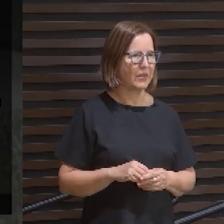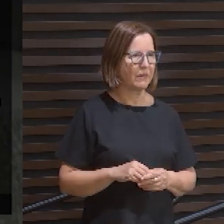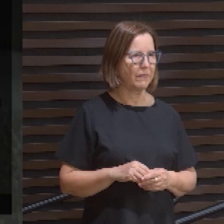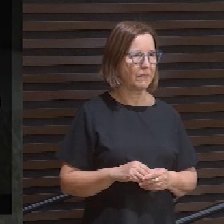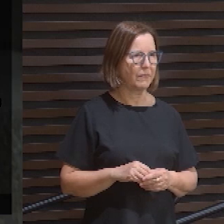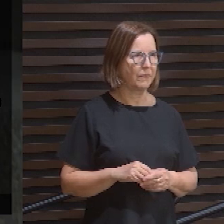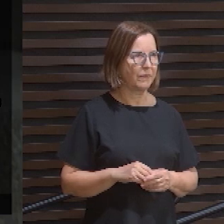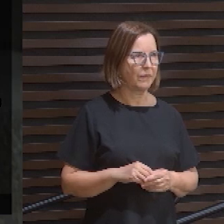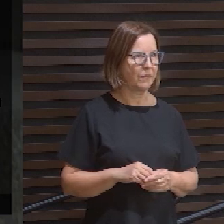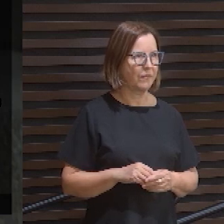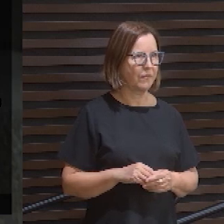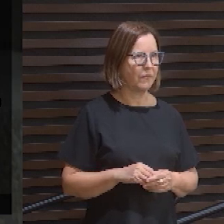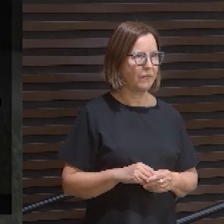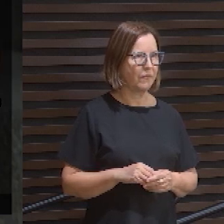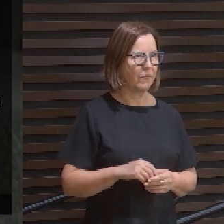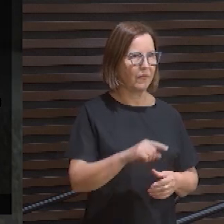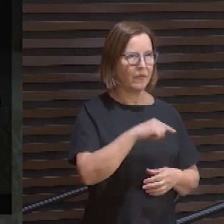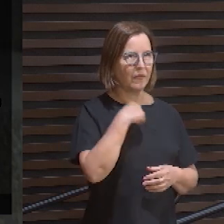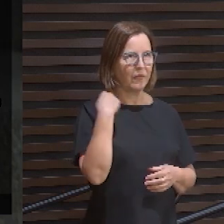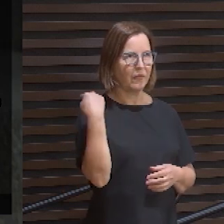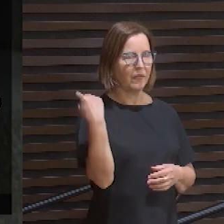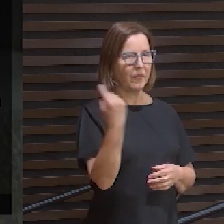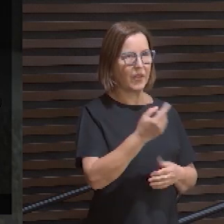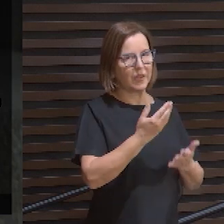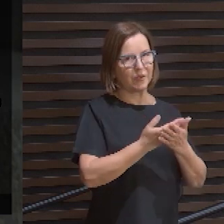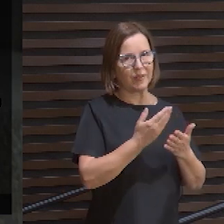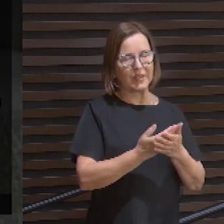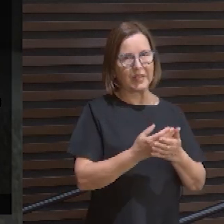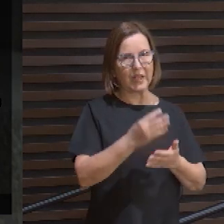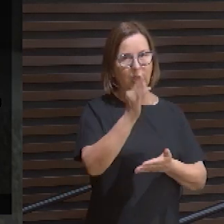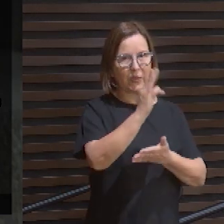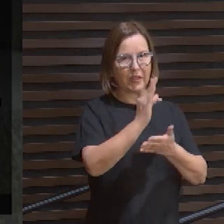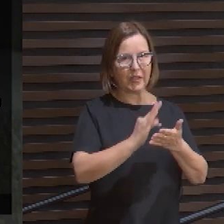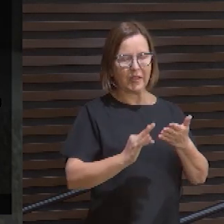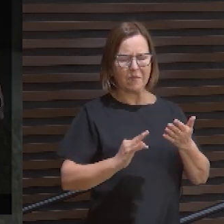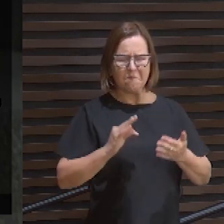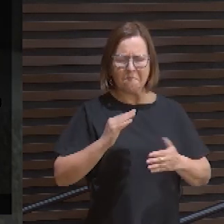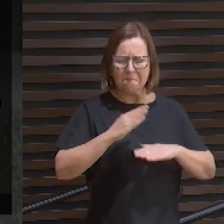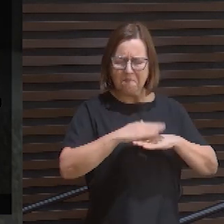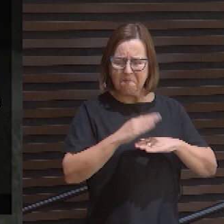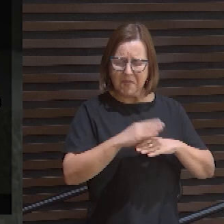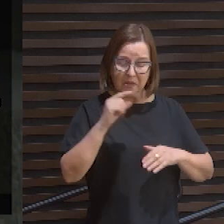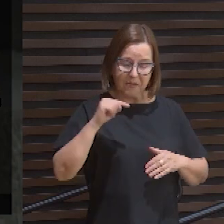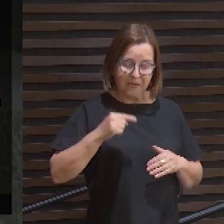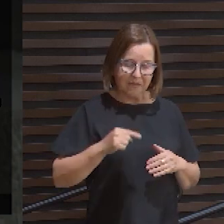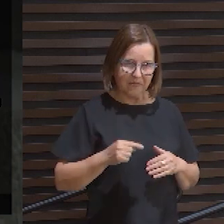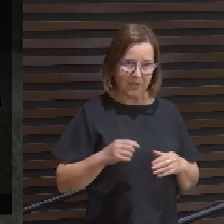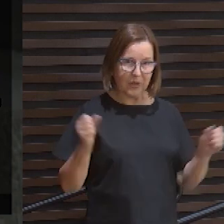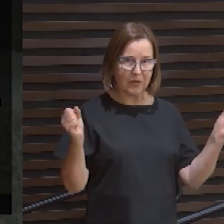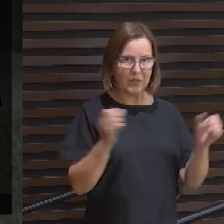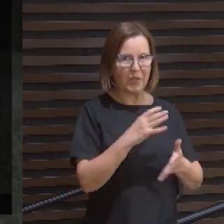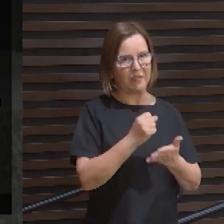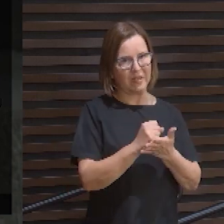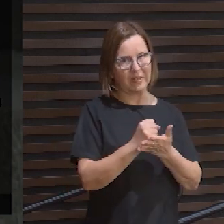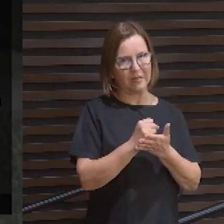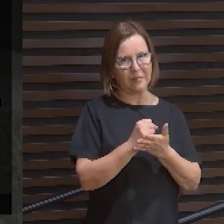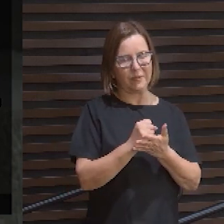Nós vamos abordar um texto dos mais profundos do Novo Testamento.